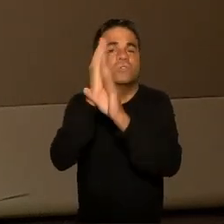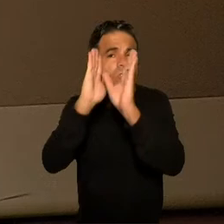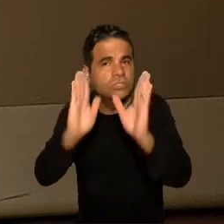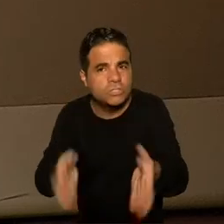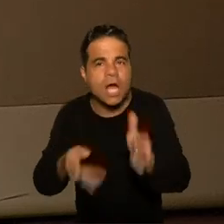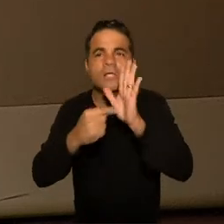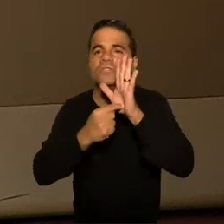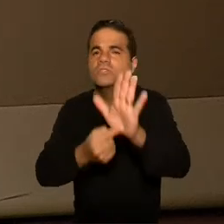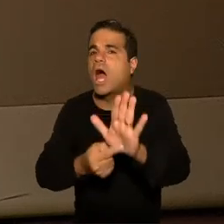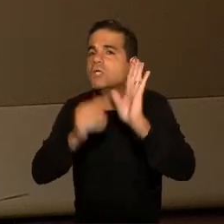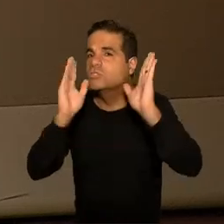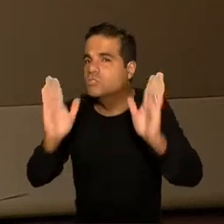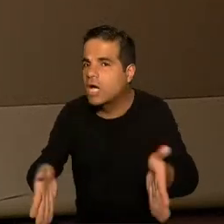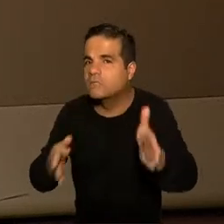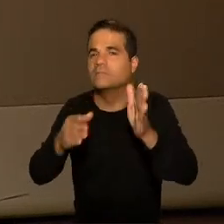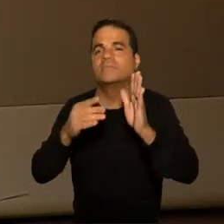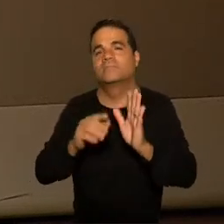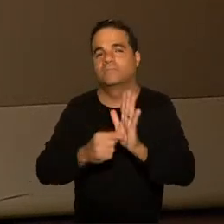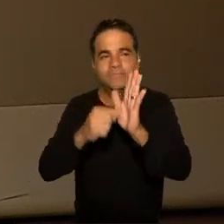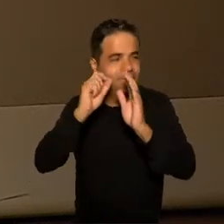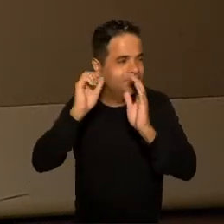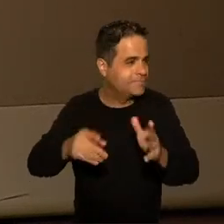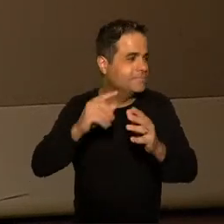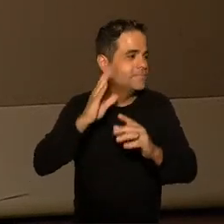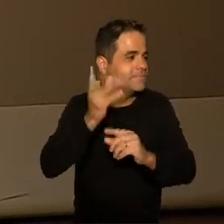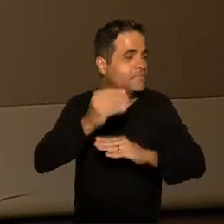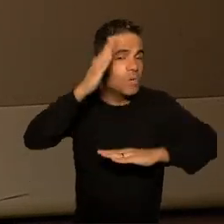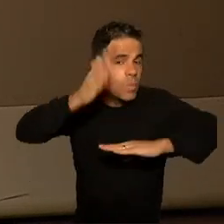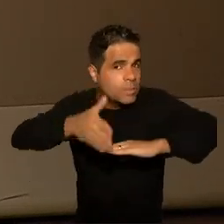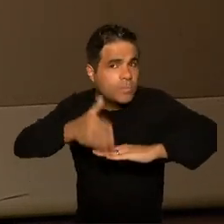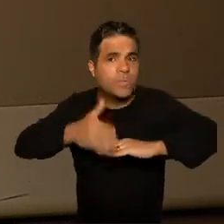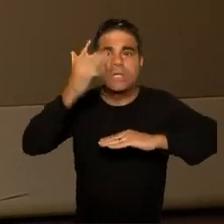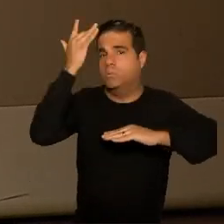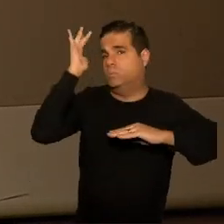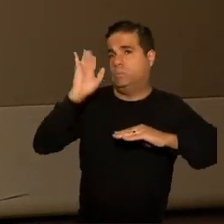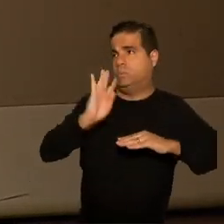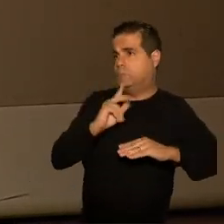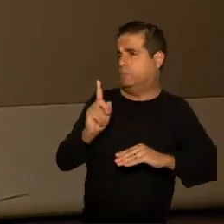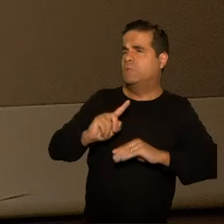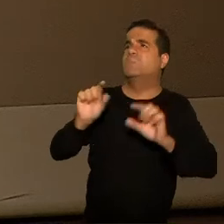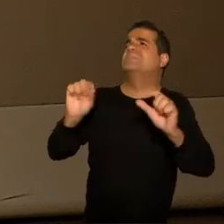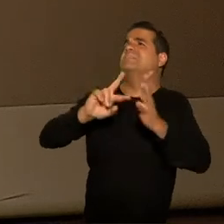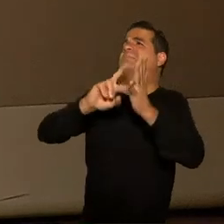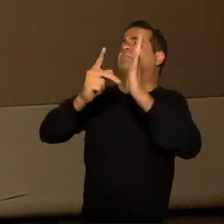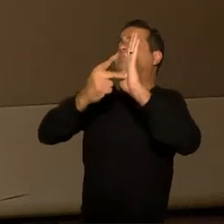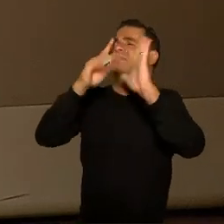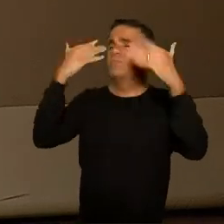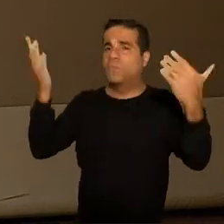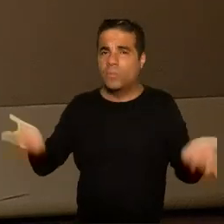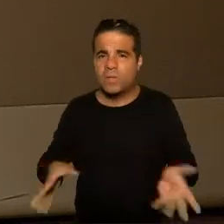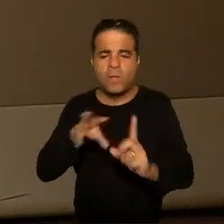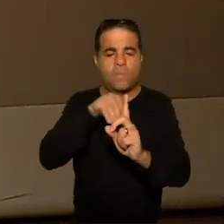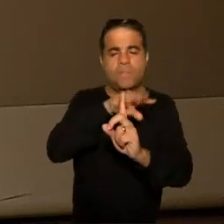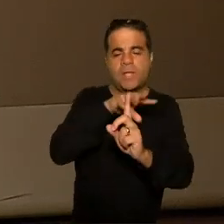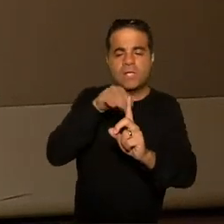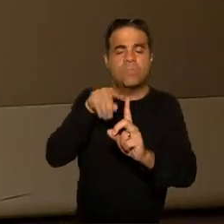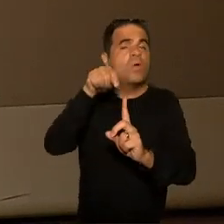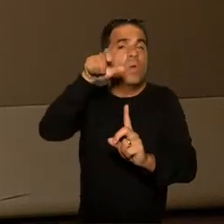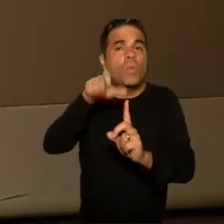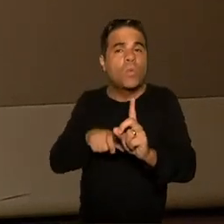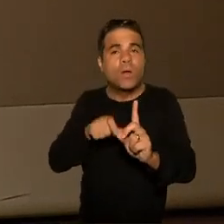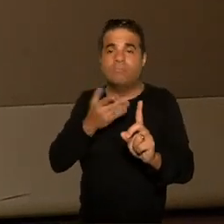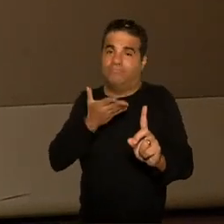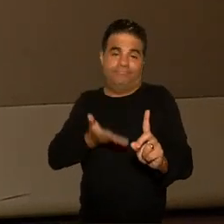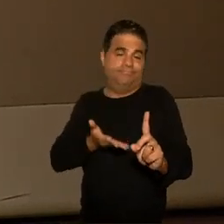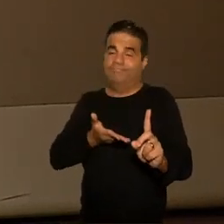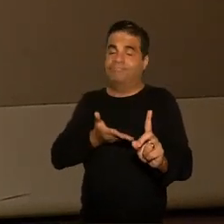geralmente Ai eu não entendo o que que é arte contemporânea eu não sei ou eu não conheço e o mediador Ele é